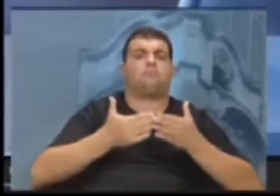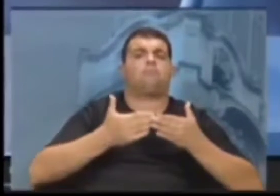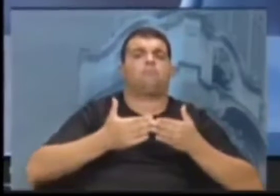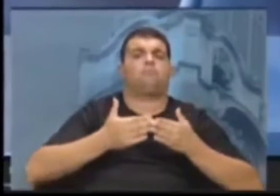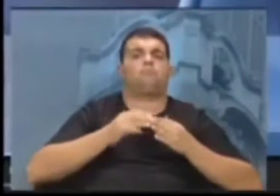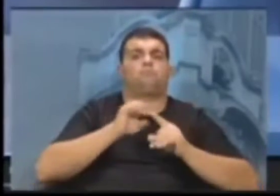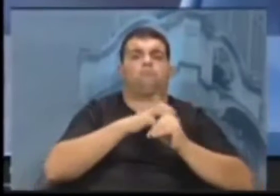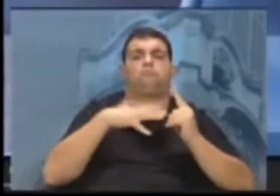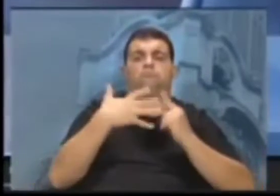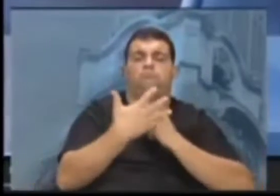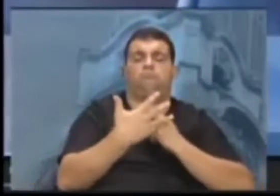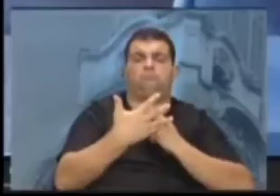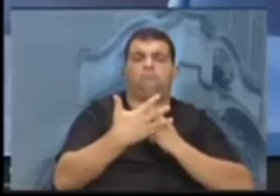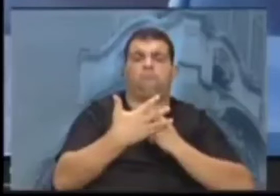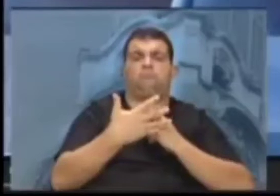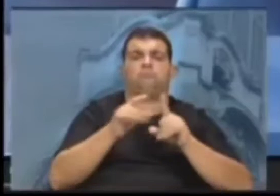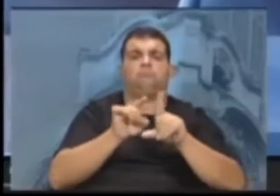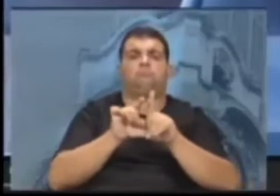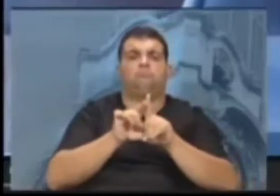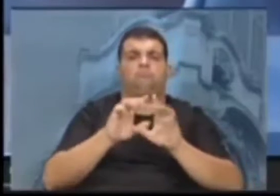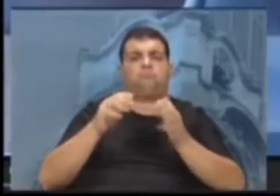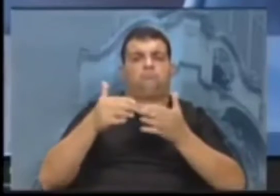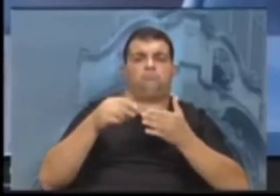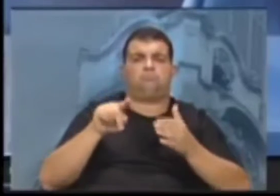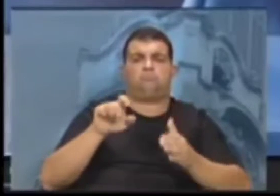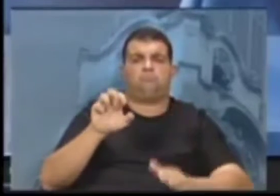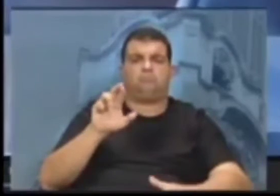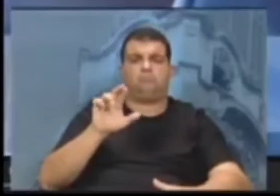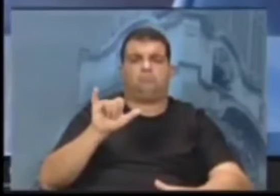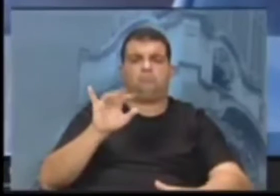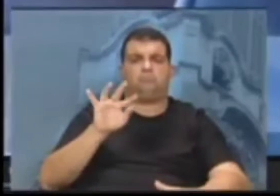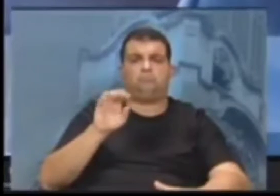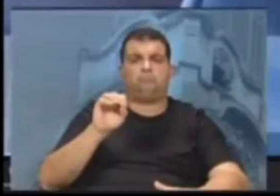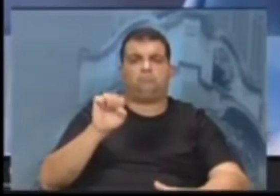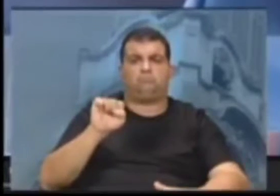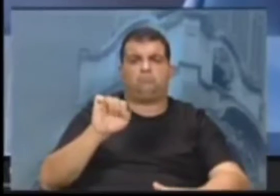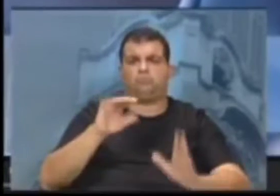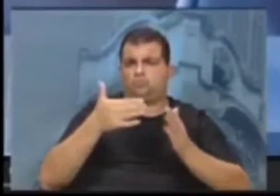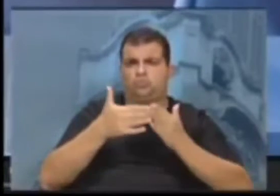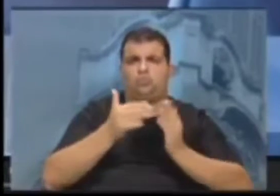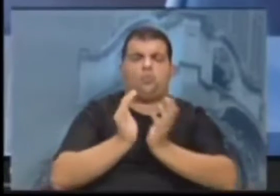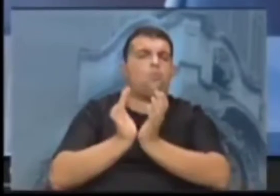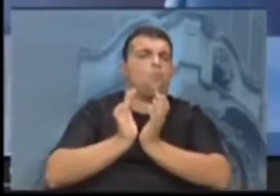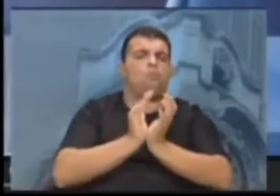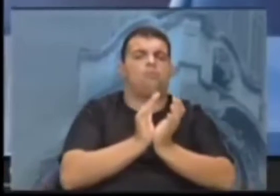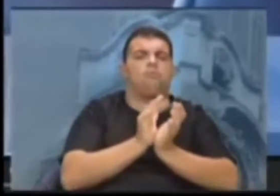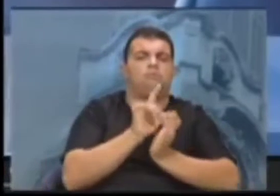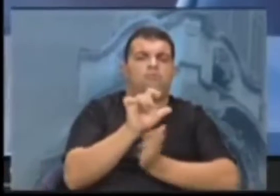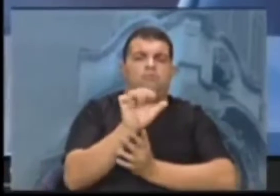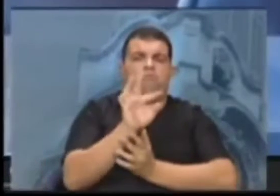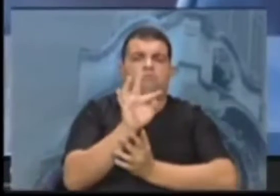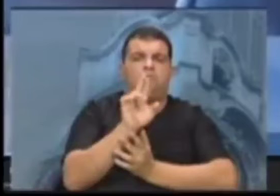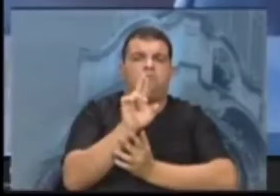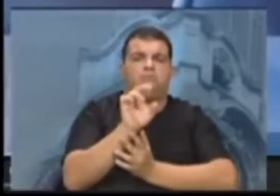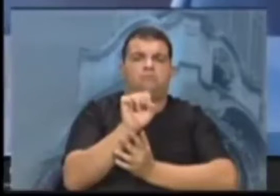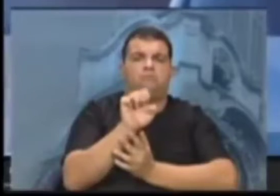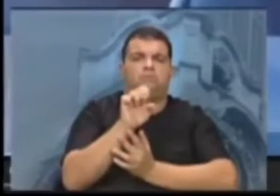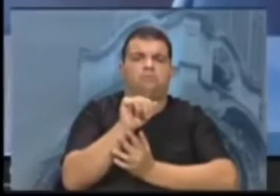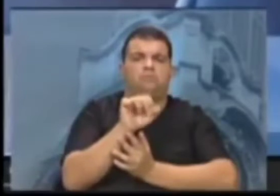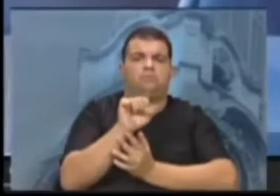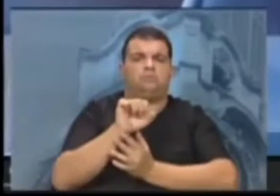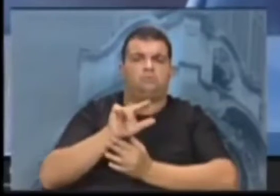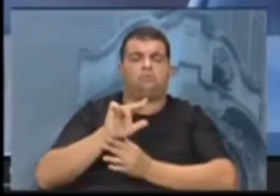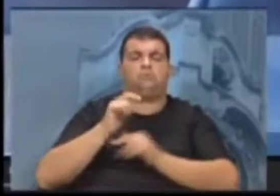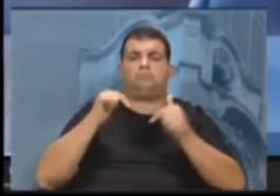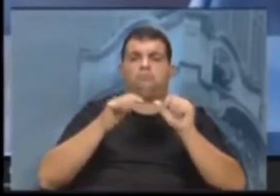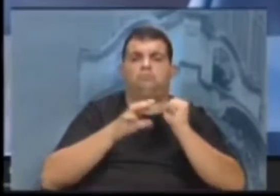socioeducativos, estão os peritos, estão todas as categorias lato sensu que trabalham com a segurança